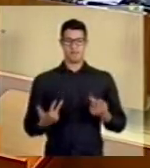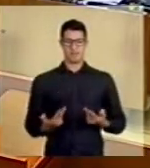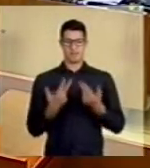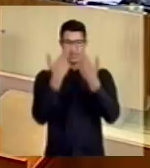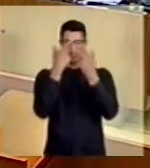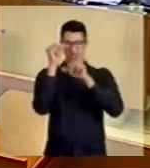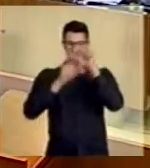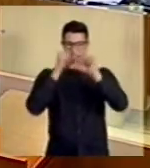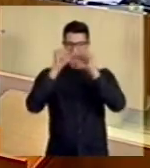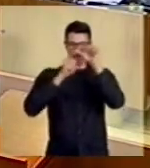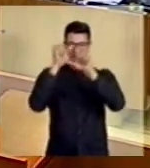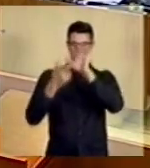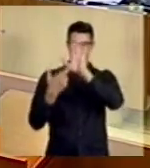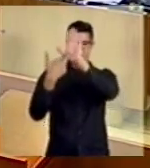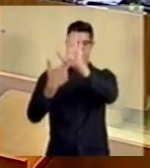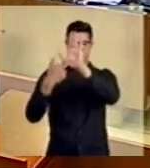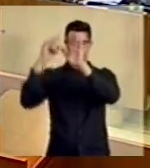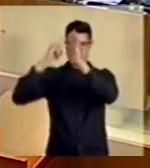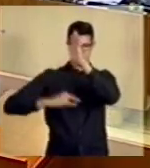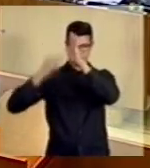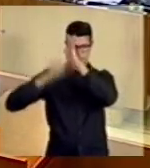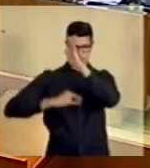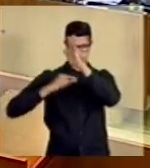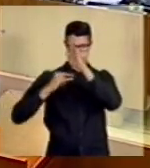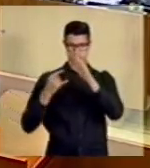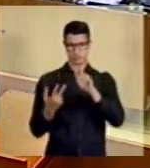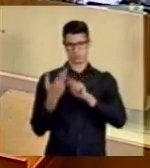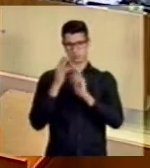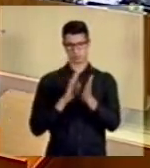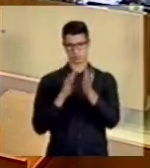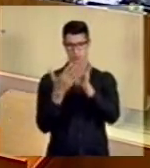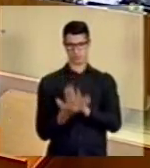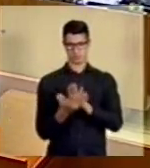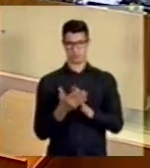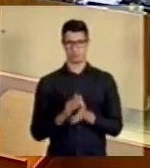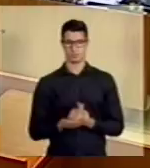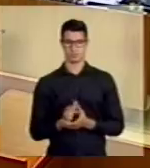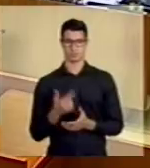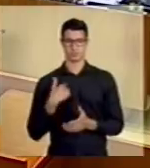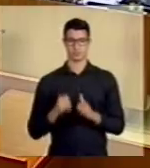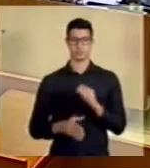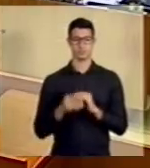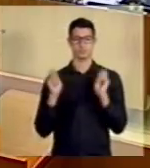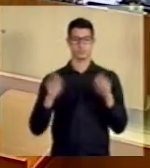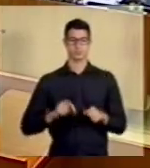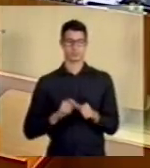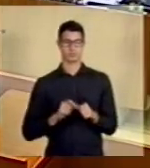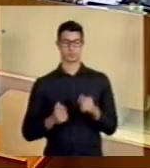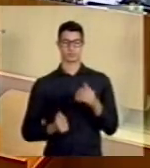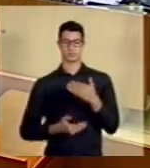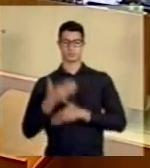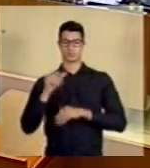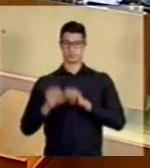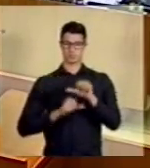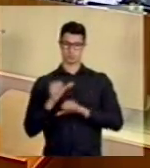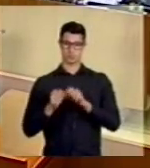para alterar o registro no que diz respeito à mudança de gênero. No entanto, entendo também que isso só pode ser feito mediante